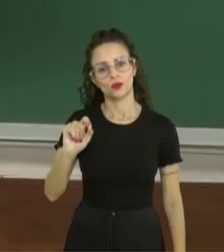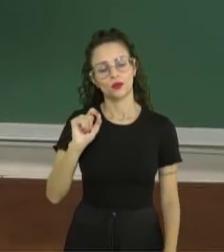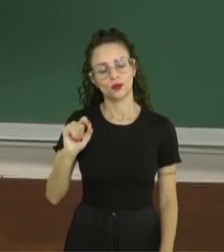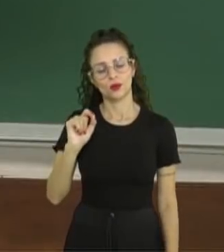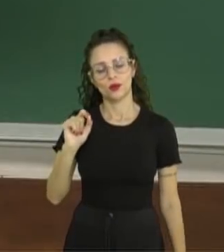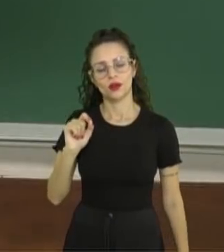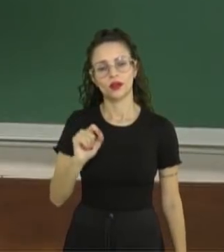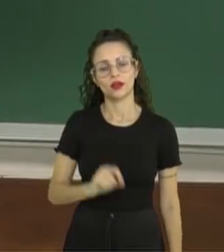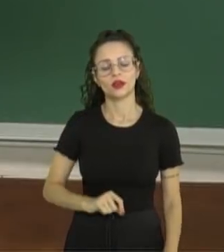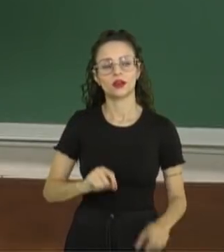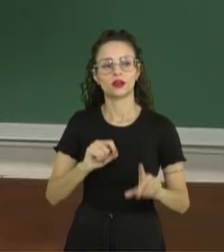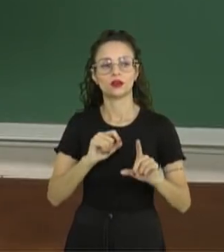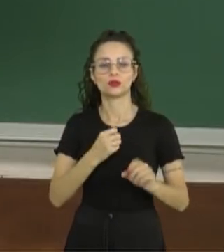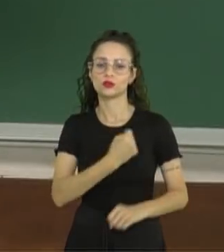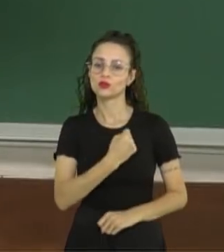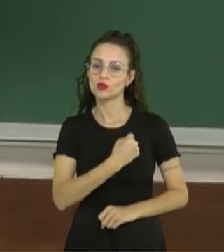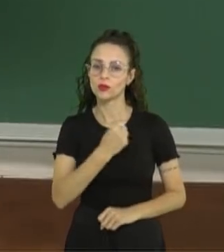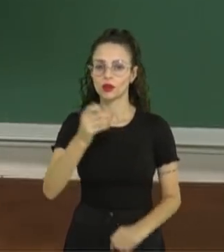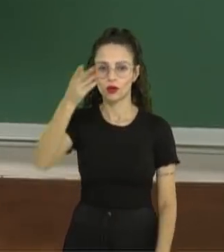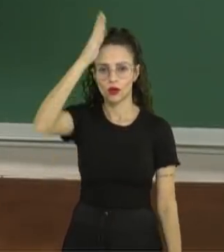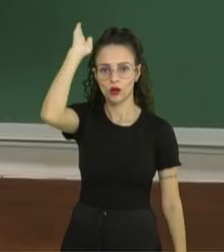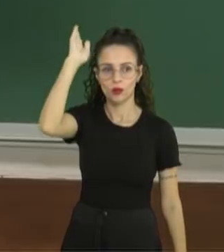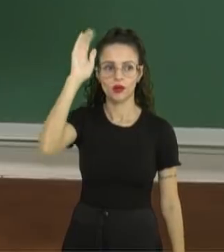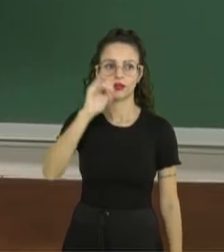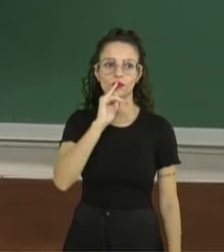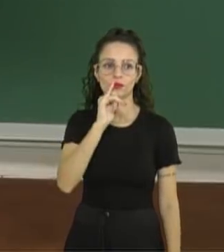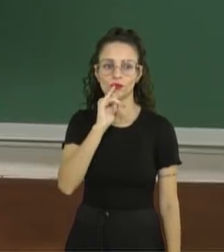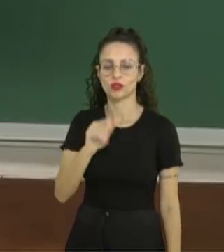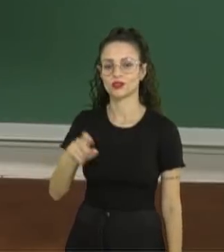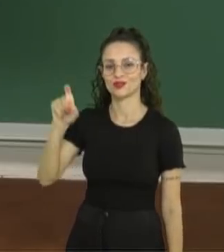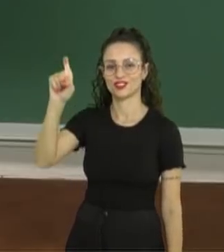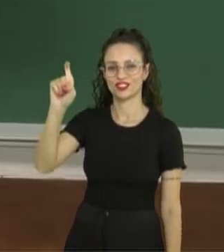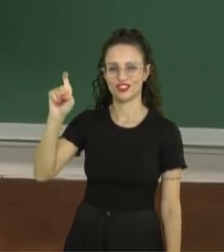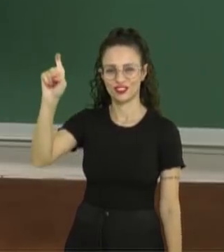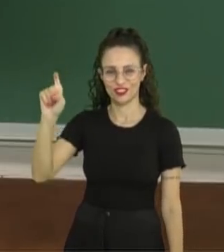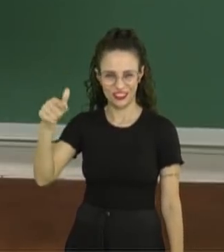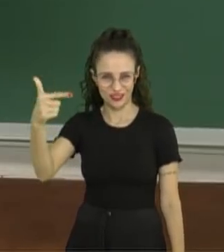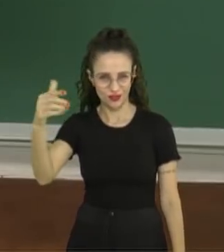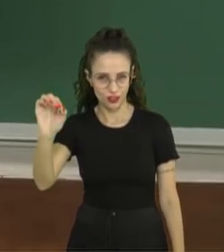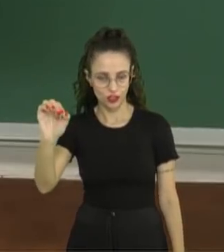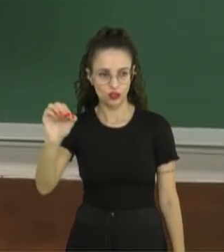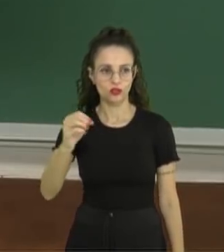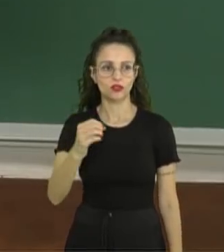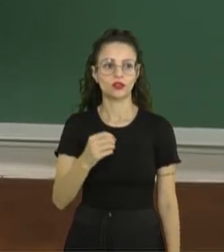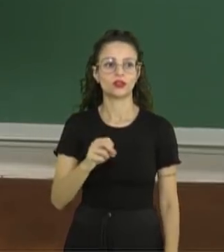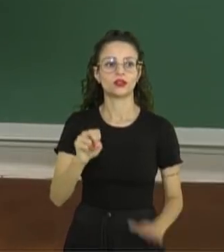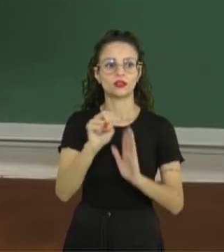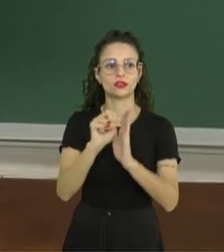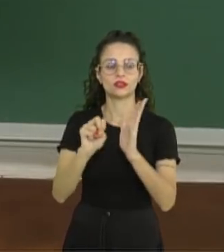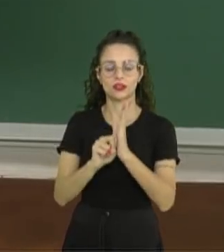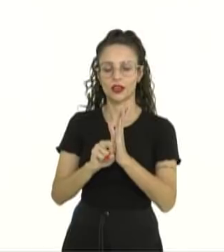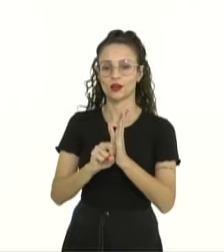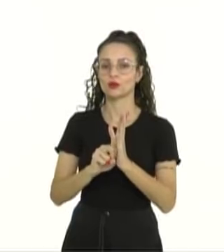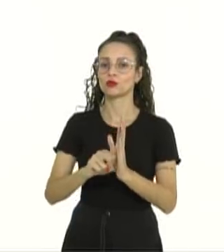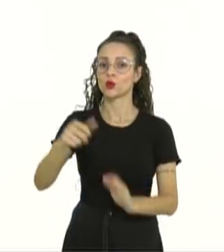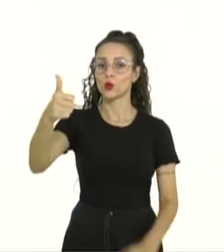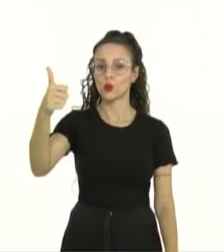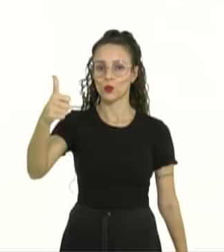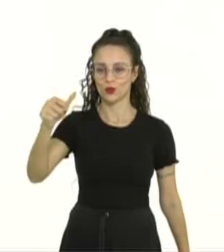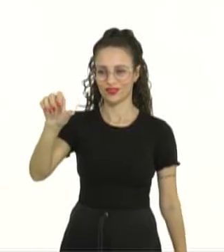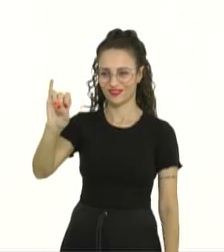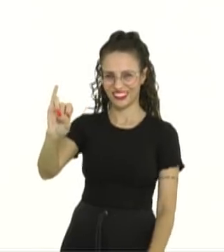os algarismos romanos. Por exemplo, século 20, 2x, século 1, né, a letra I, século